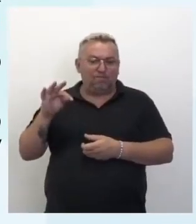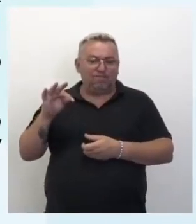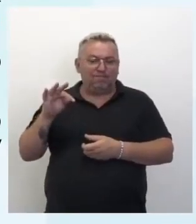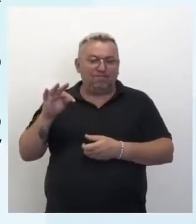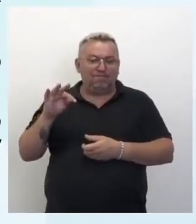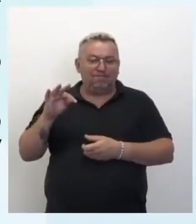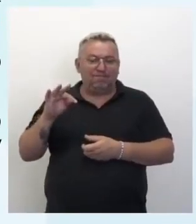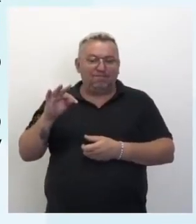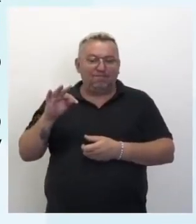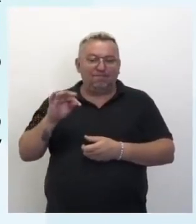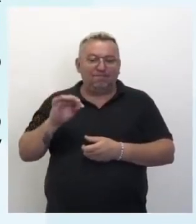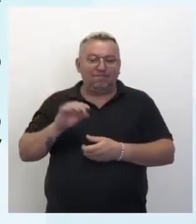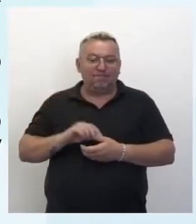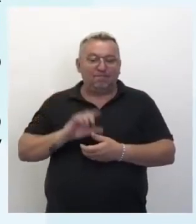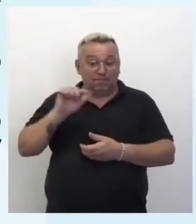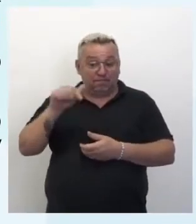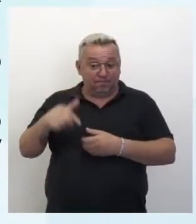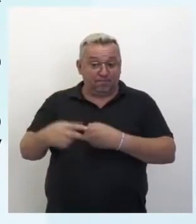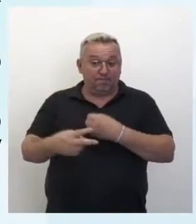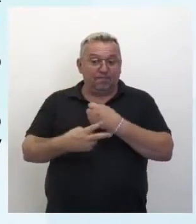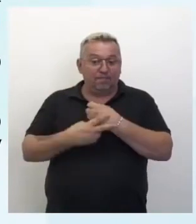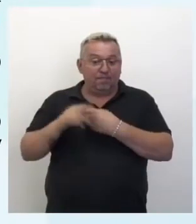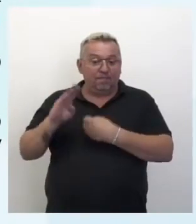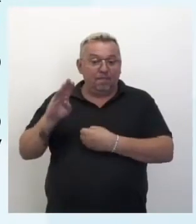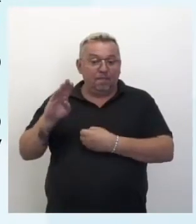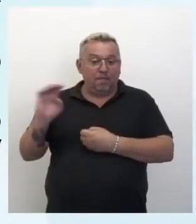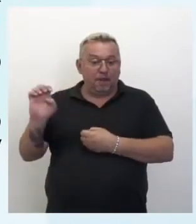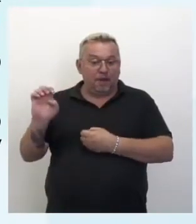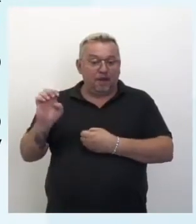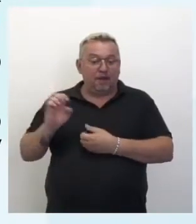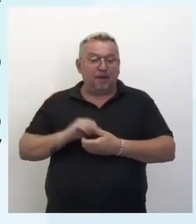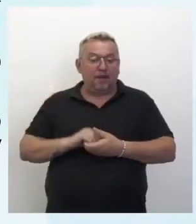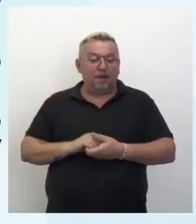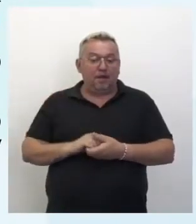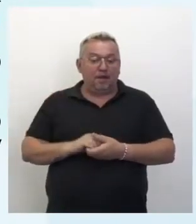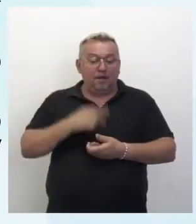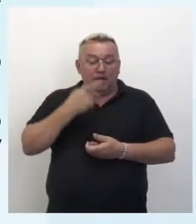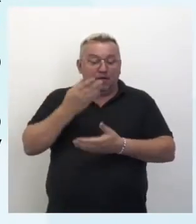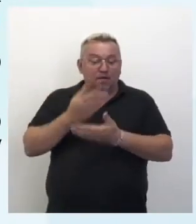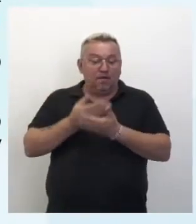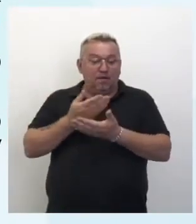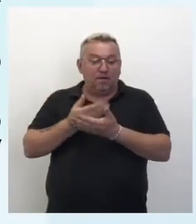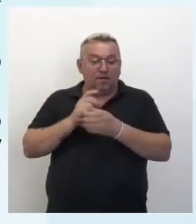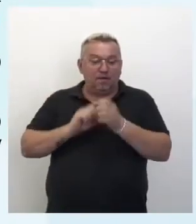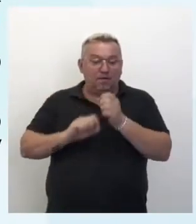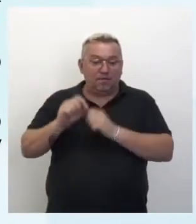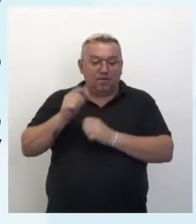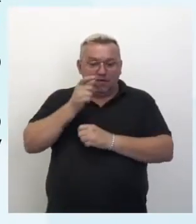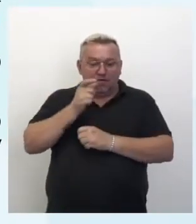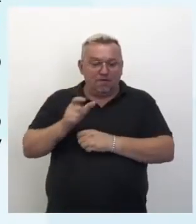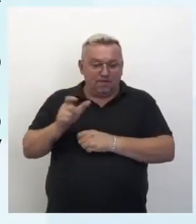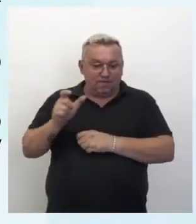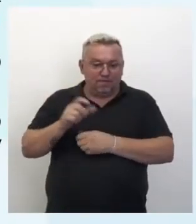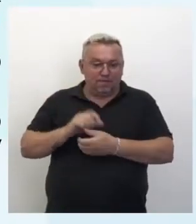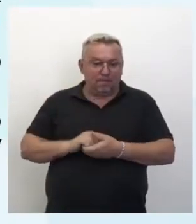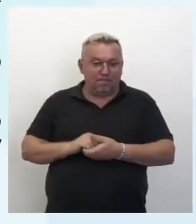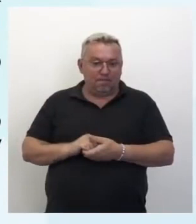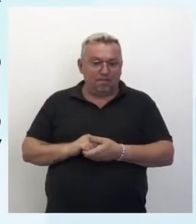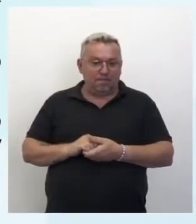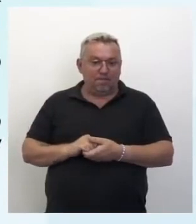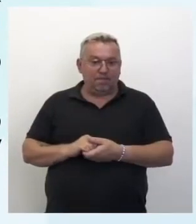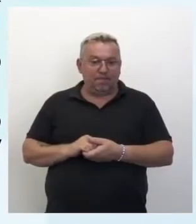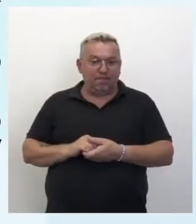não depois do verbo be. Né? E aí o verbo be, eu já falei na aula de hoje, quais são as 3 palavras do verbo be?